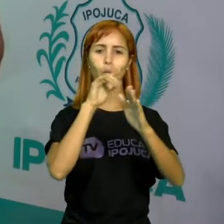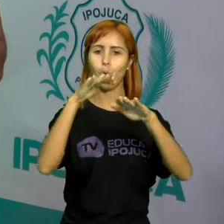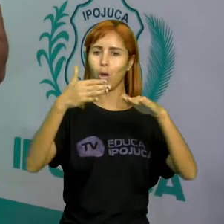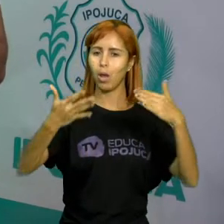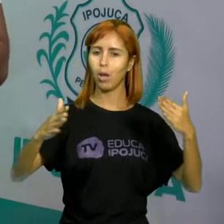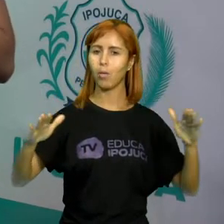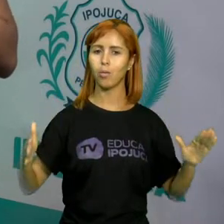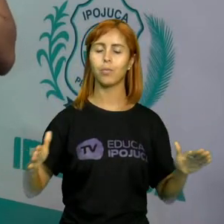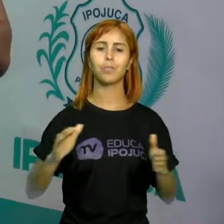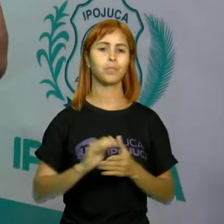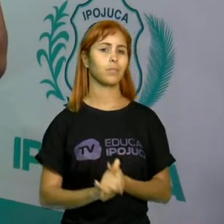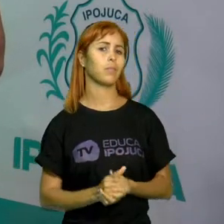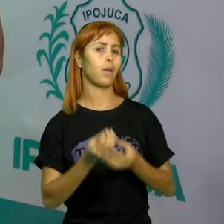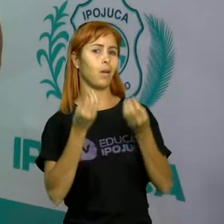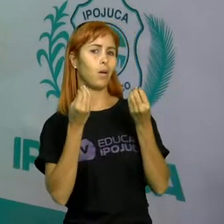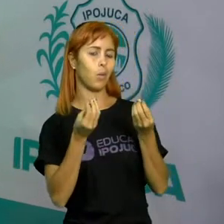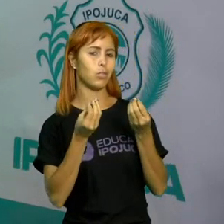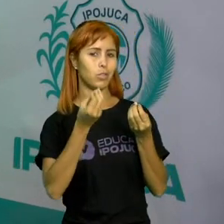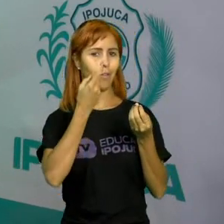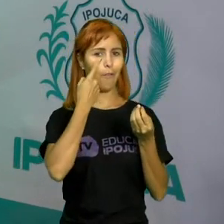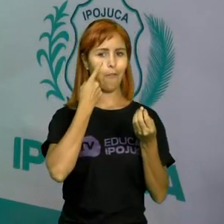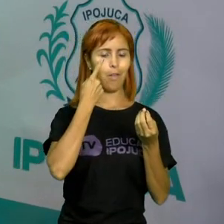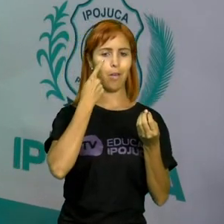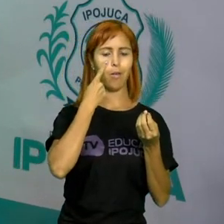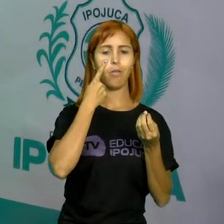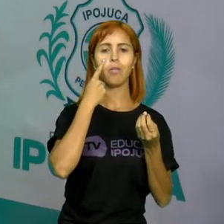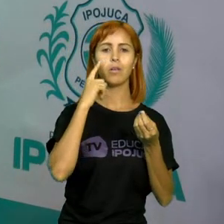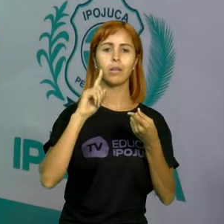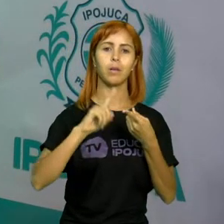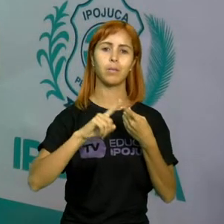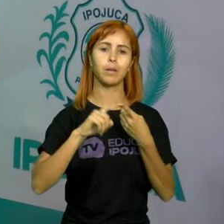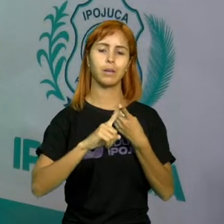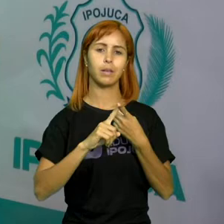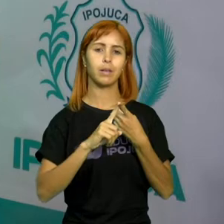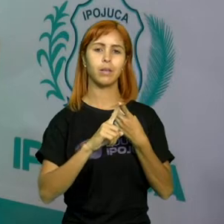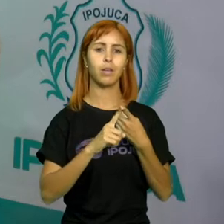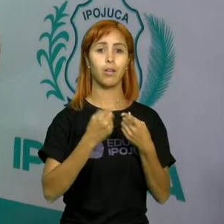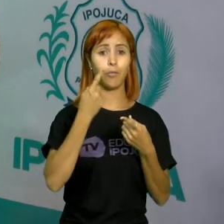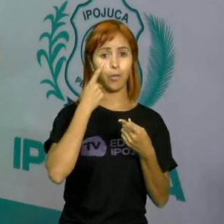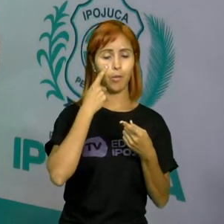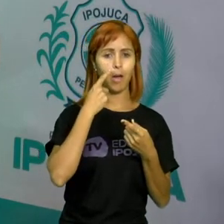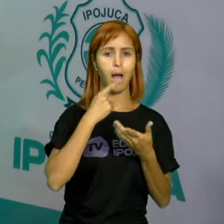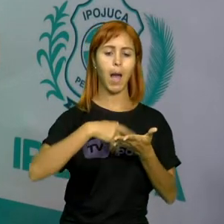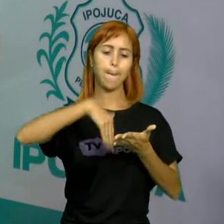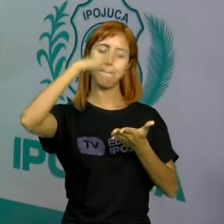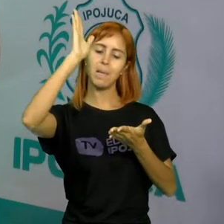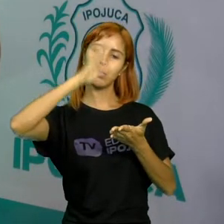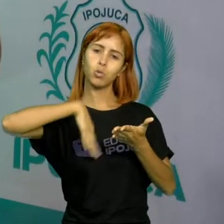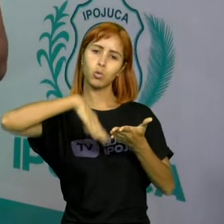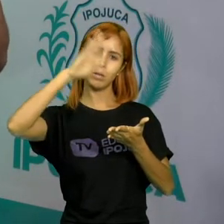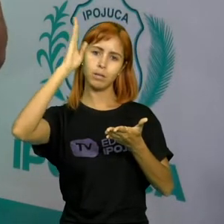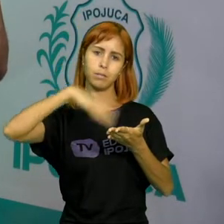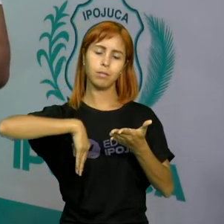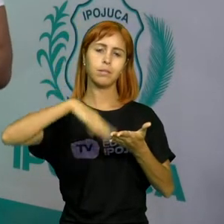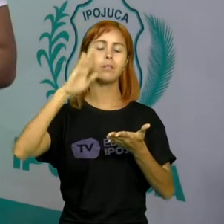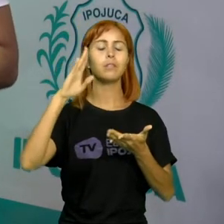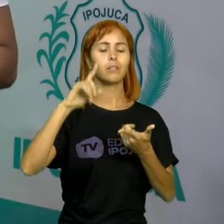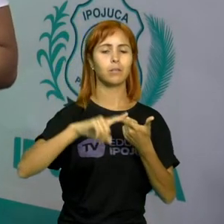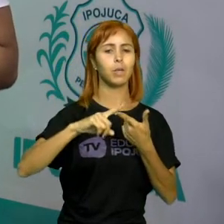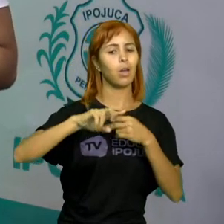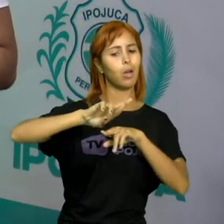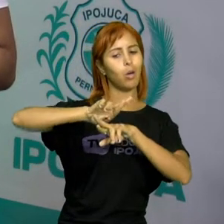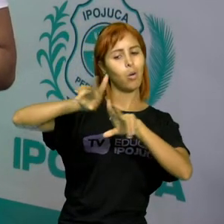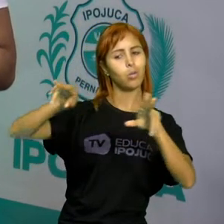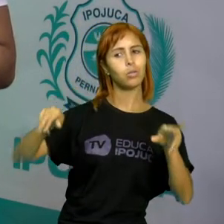como também a gente viu que a obra do artista plástico lá, quando a gente viu a pintura, existem